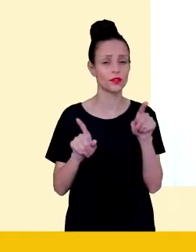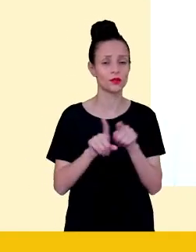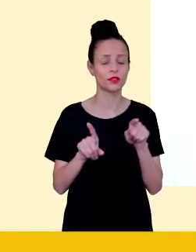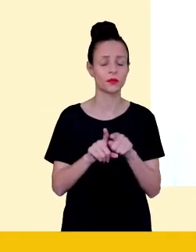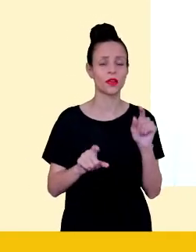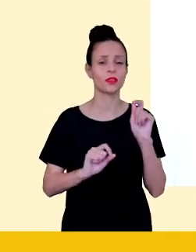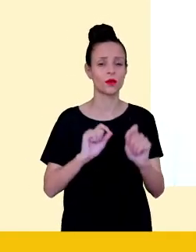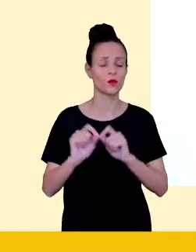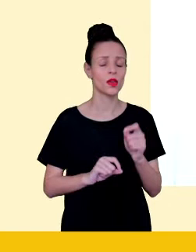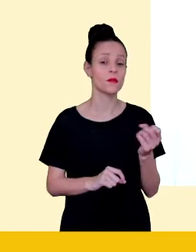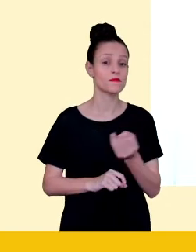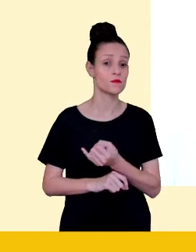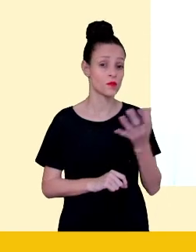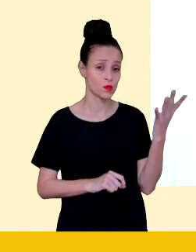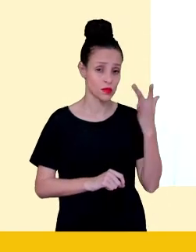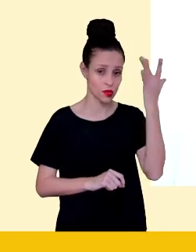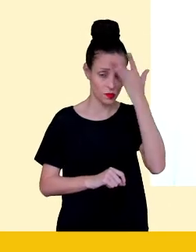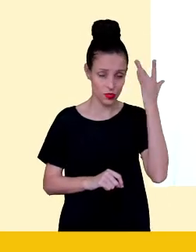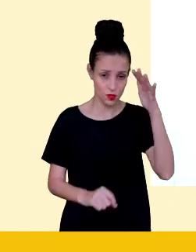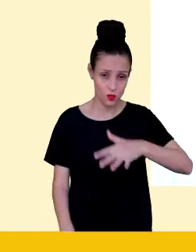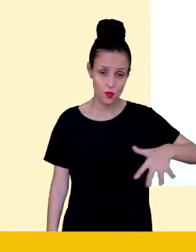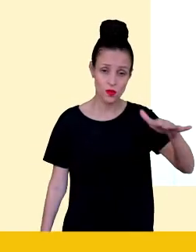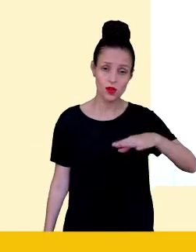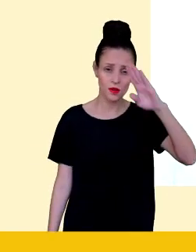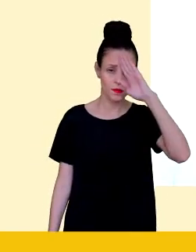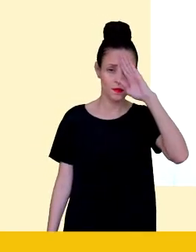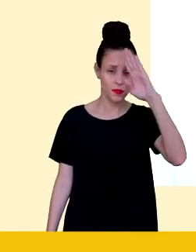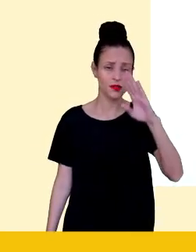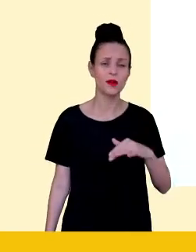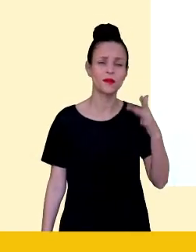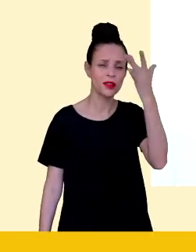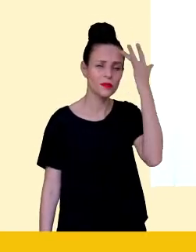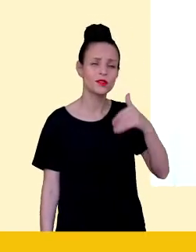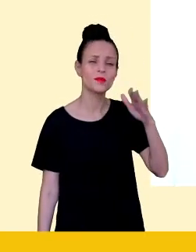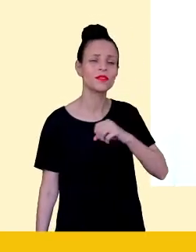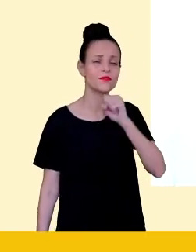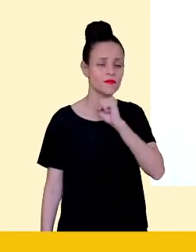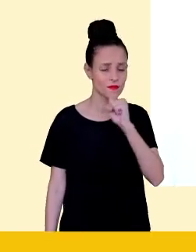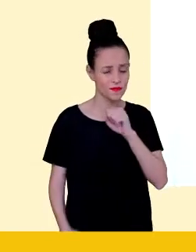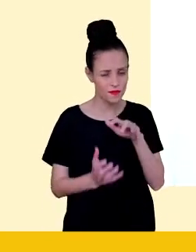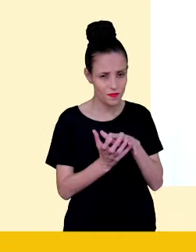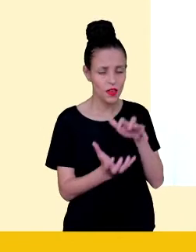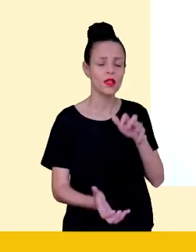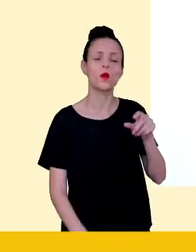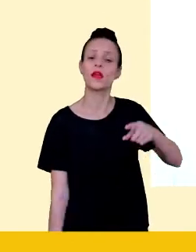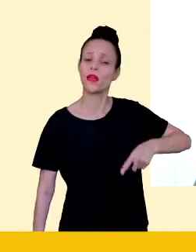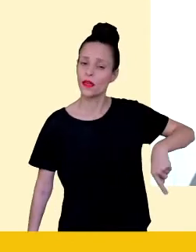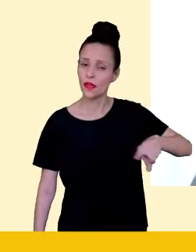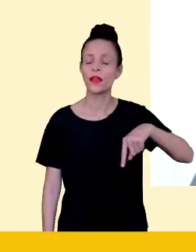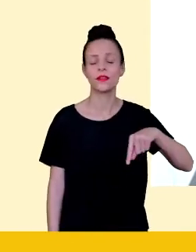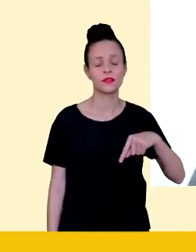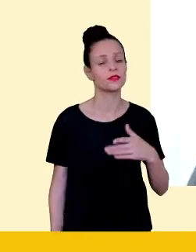Então, de certa forma, interferiu muito a questão. E muitas pessoas, assim, principalmente os anciãos,